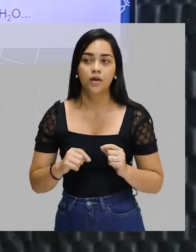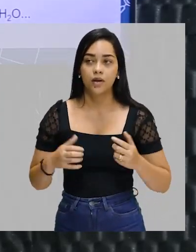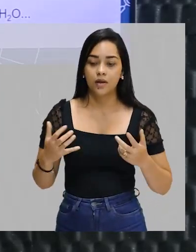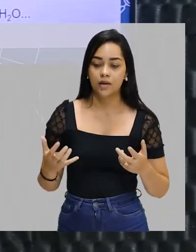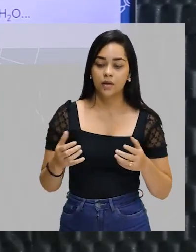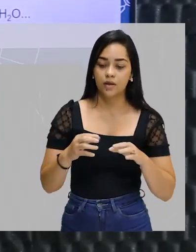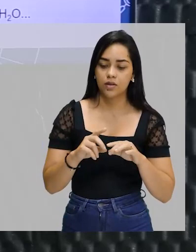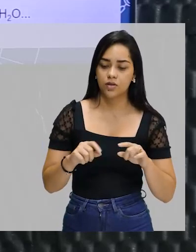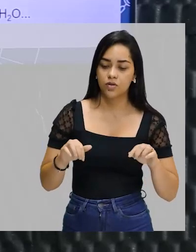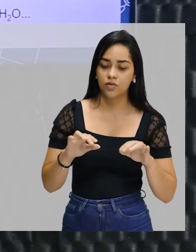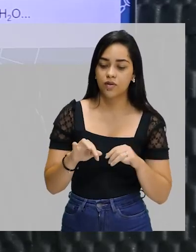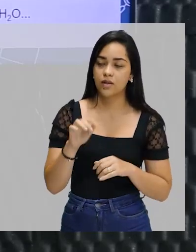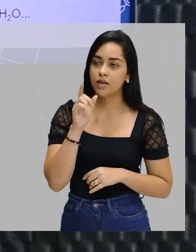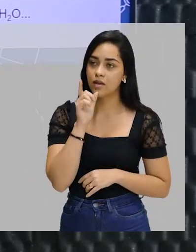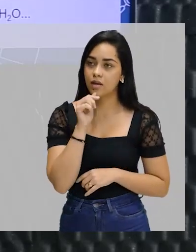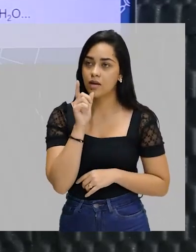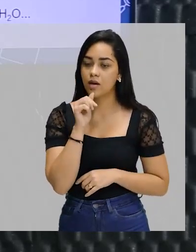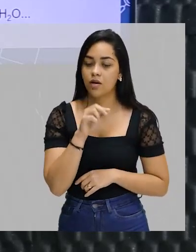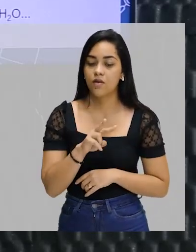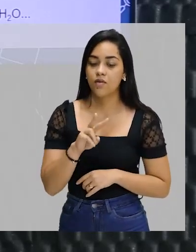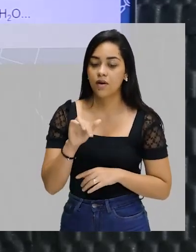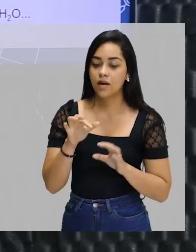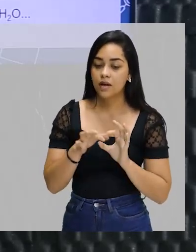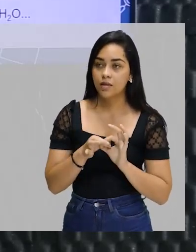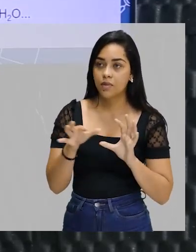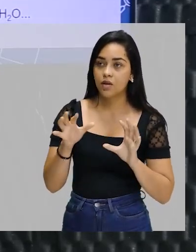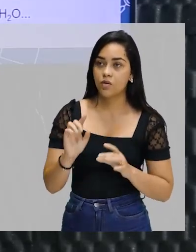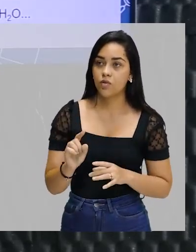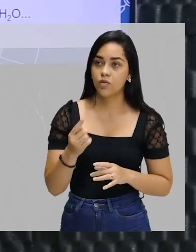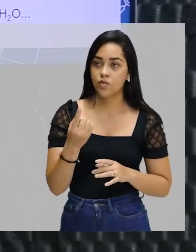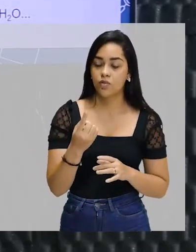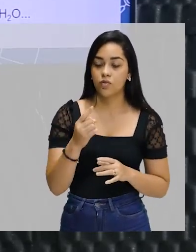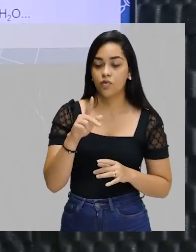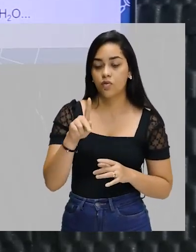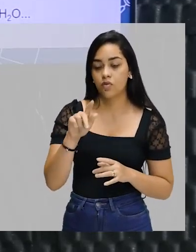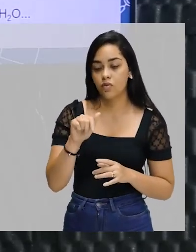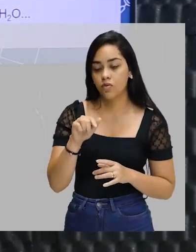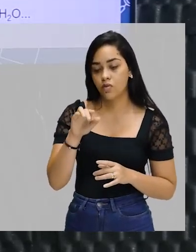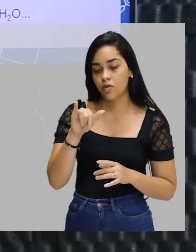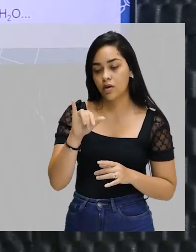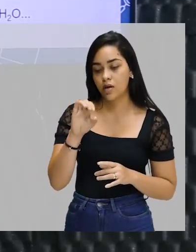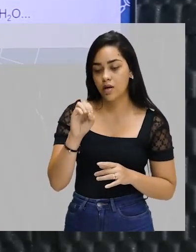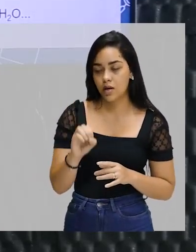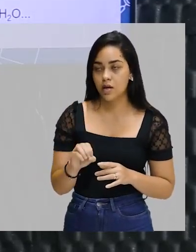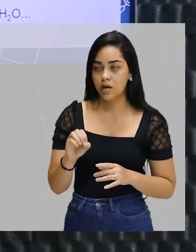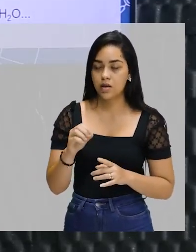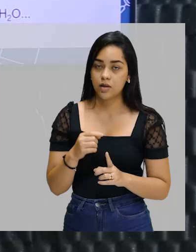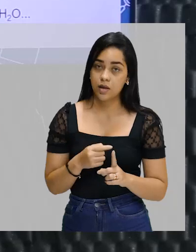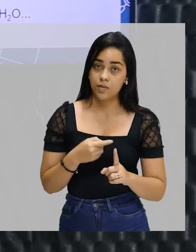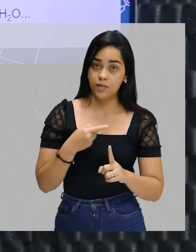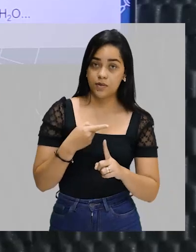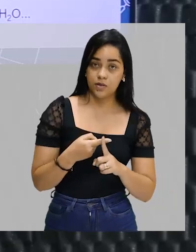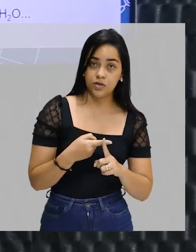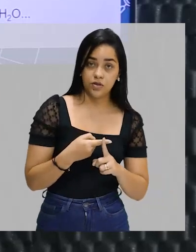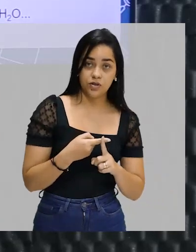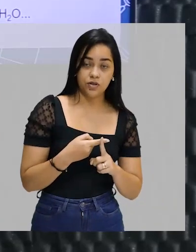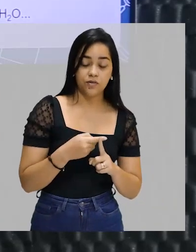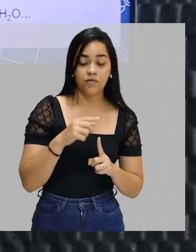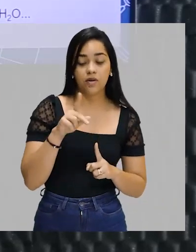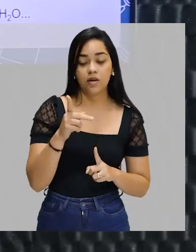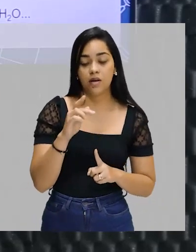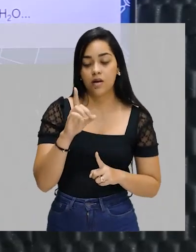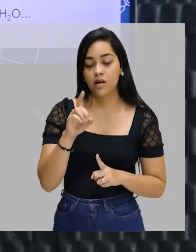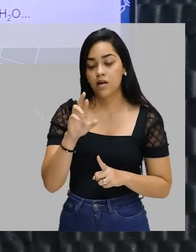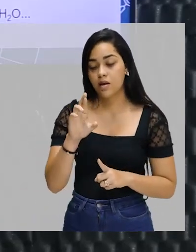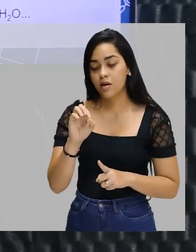quando dissolvidas em água, vão estar liberando como único cátion, partícula positiva, o